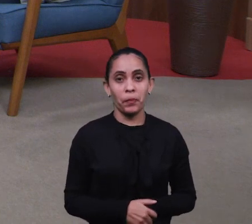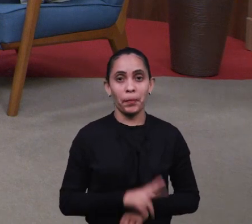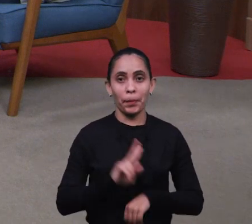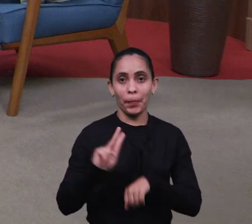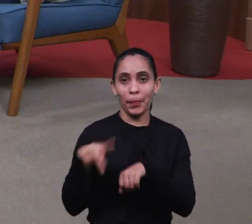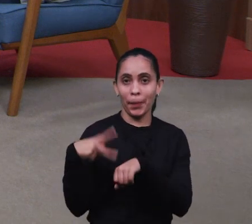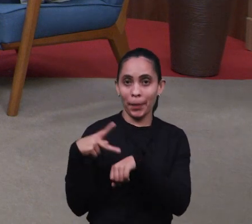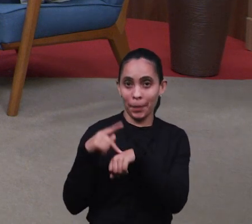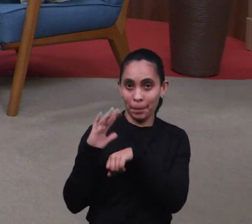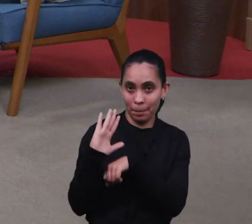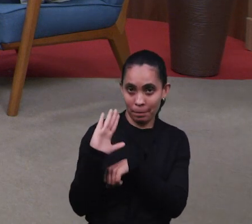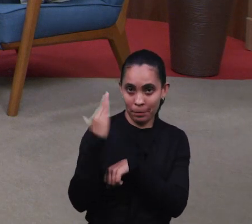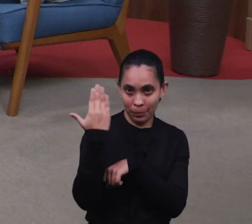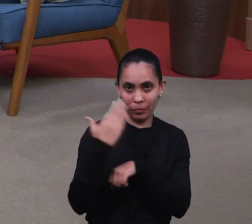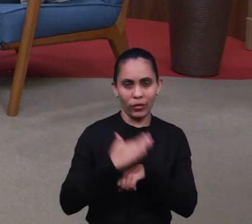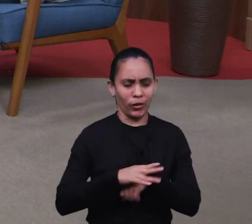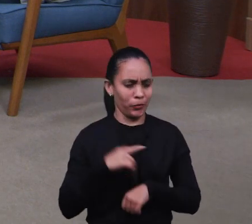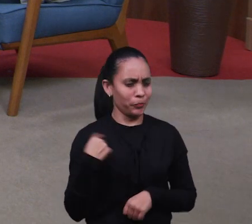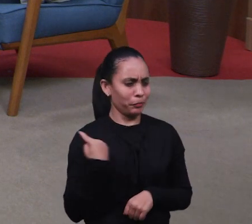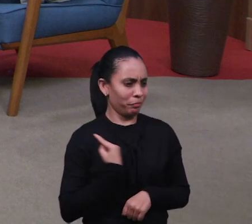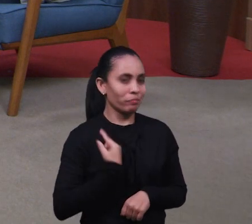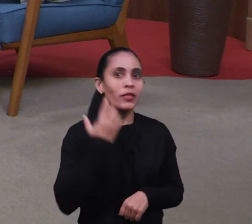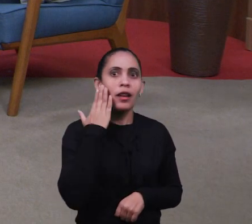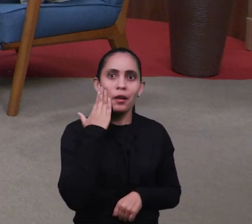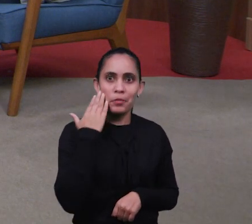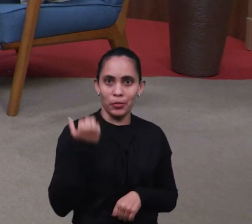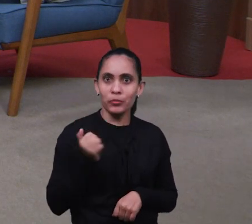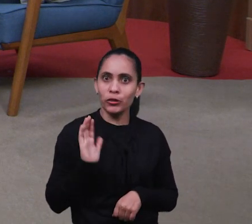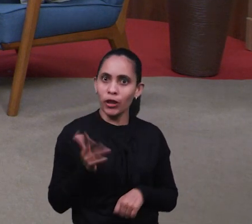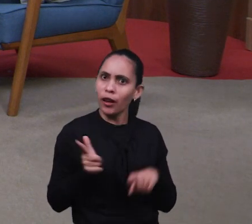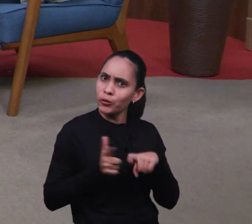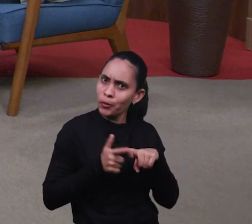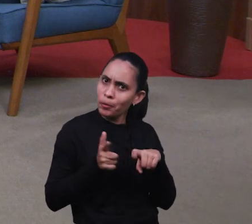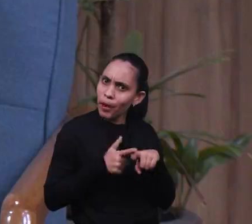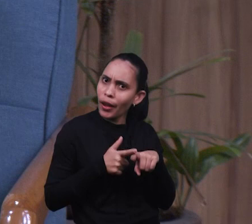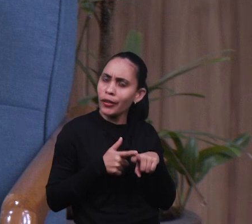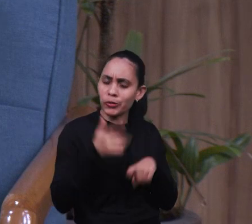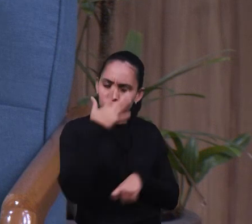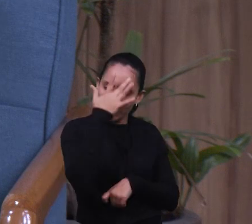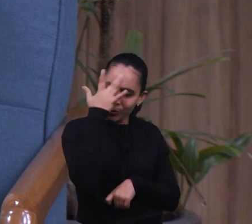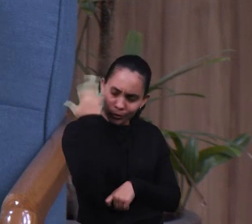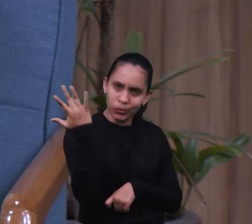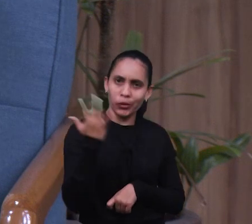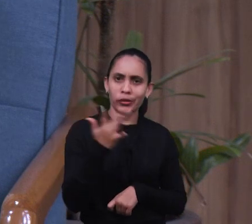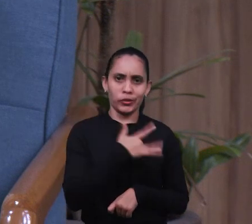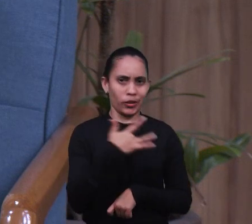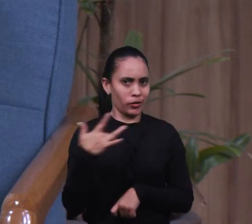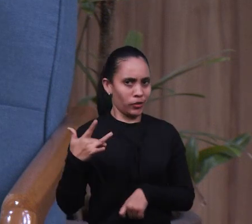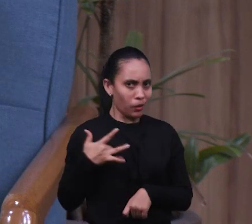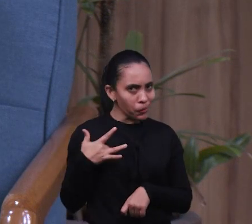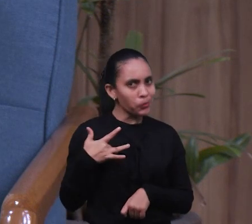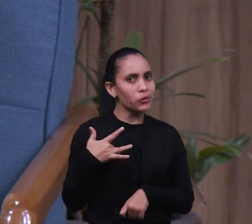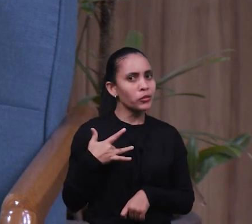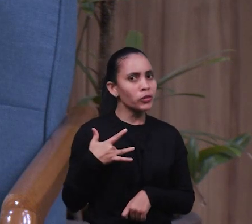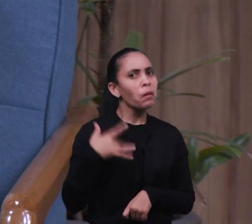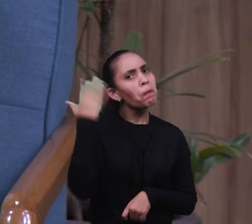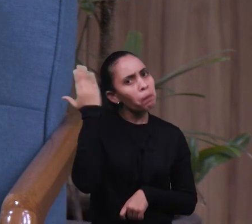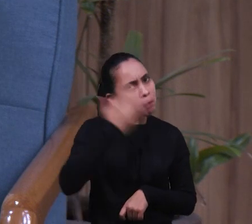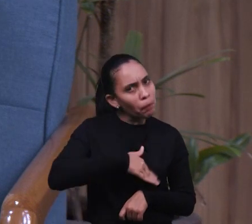A gente ouviu isso já de médicos, né, de pessoas da área de saúde que de fato comprovam